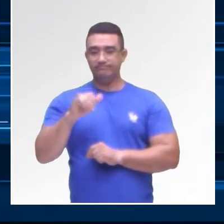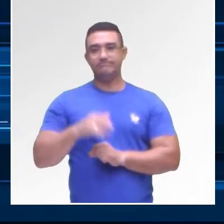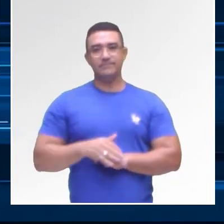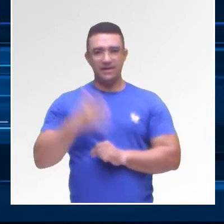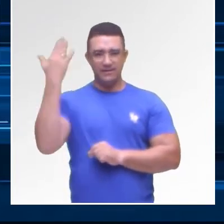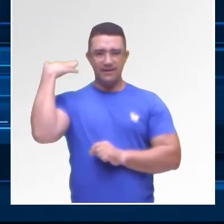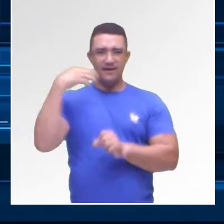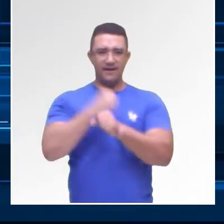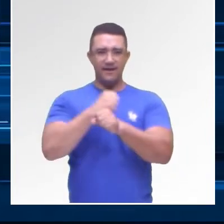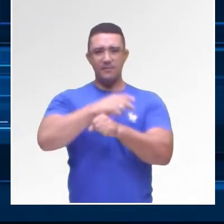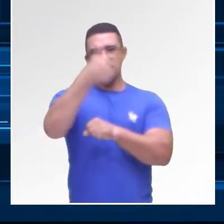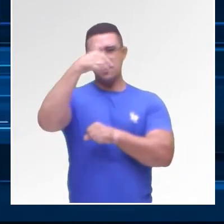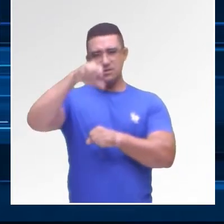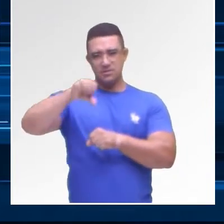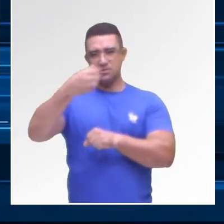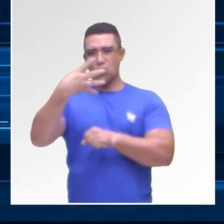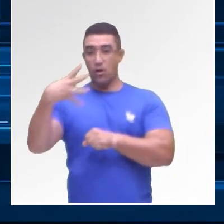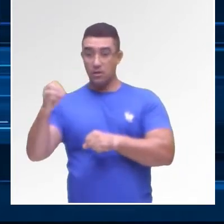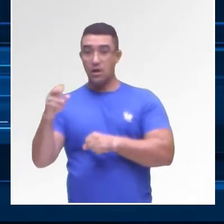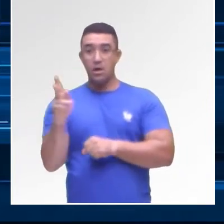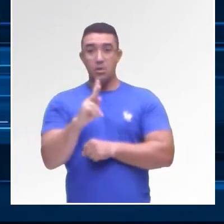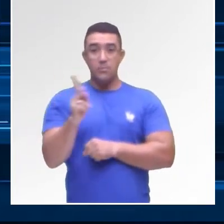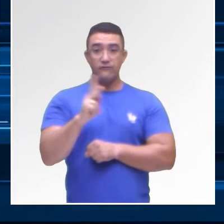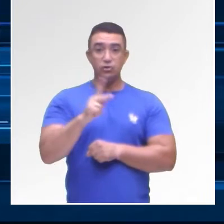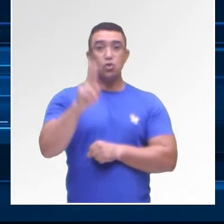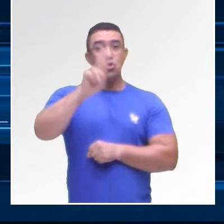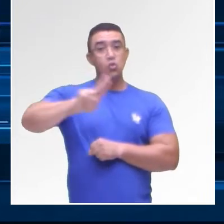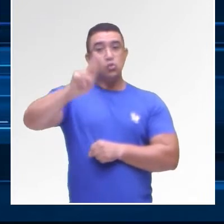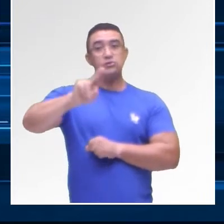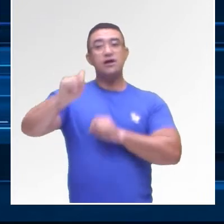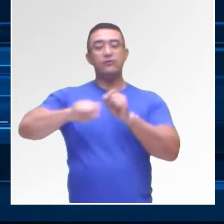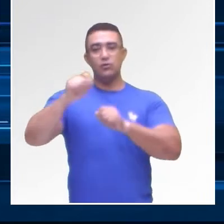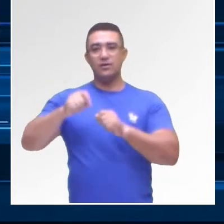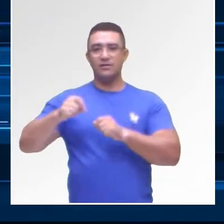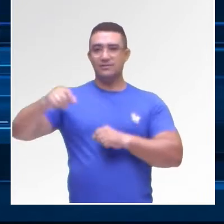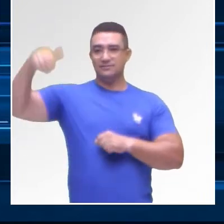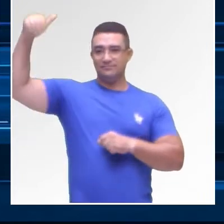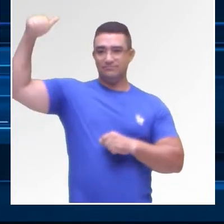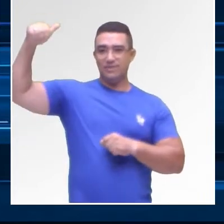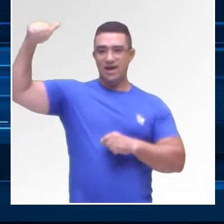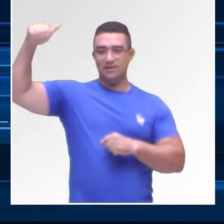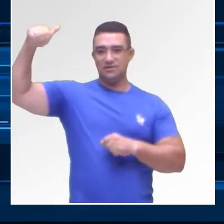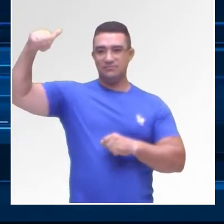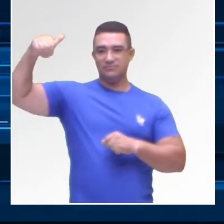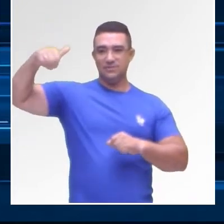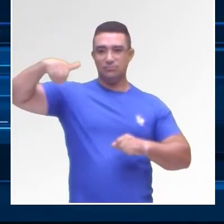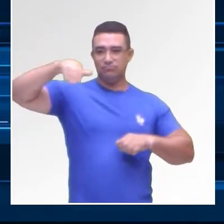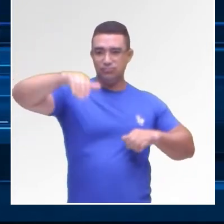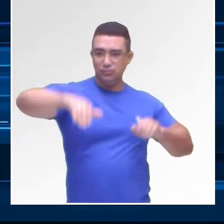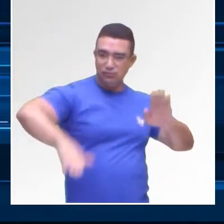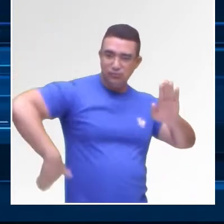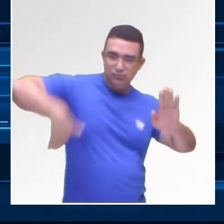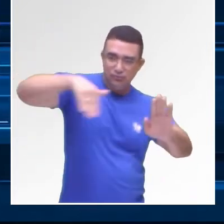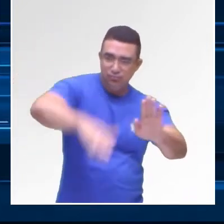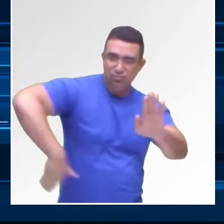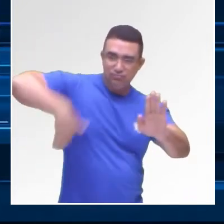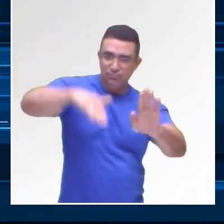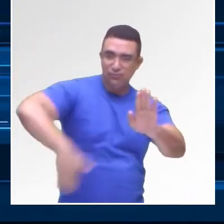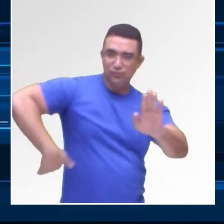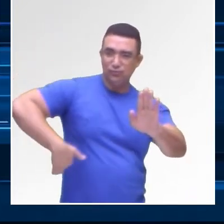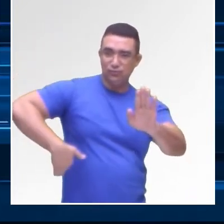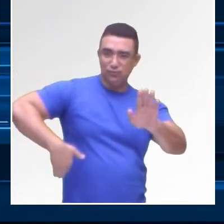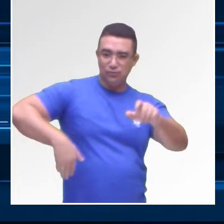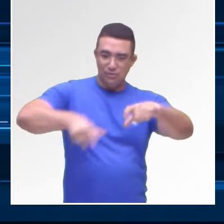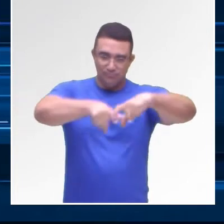de surf da região usavam pranchas de madeira naval e remos para acompanhar de perto